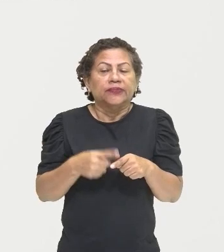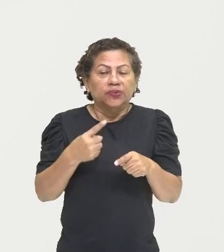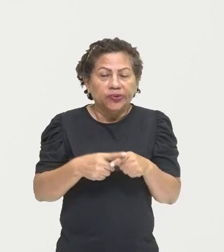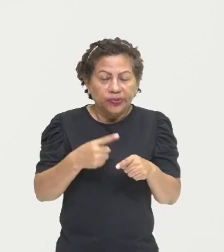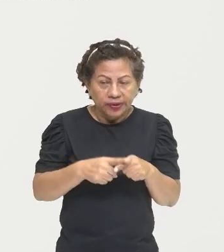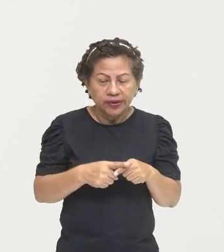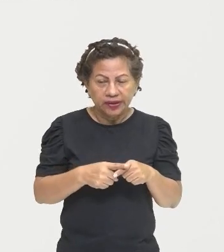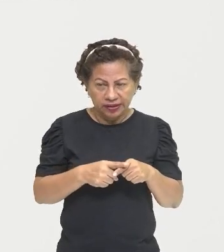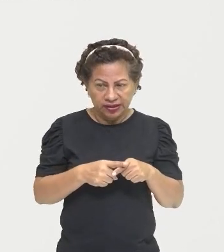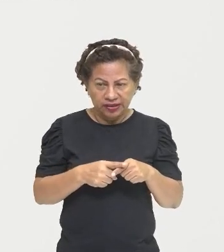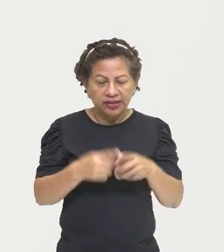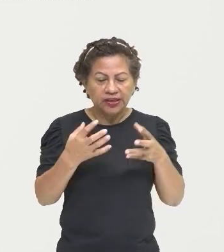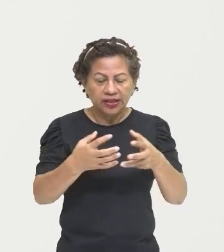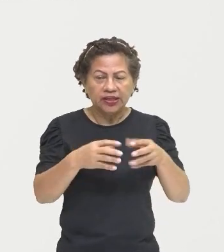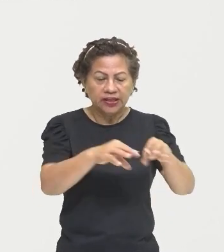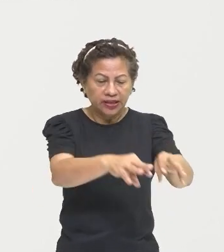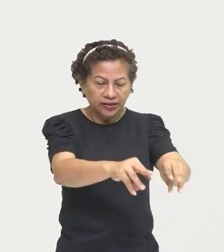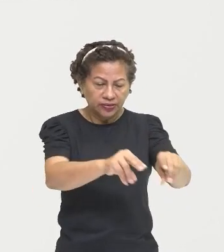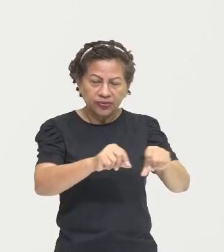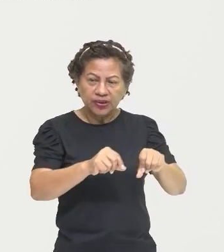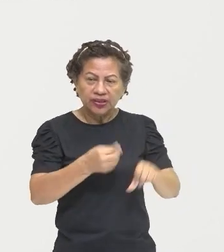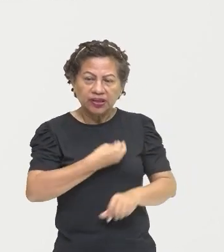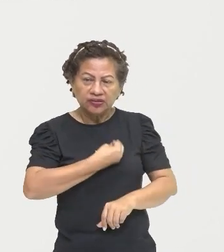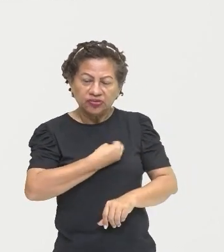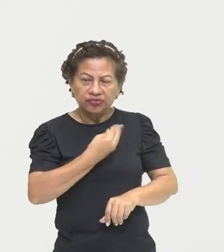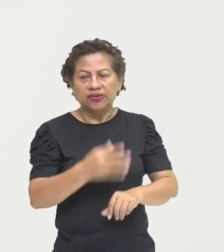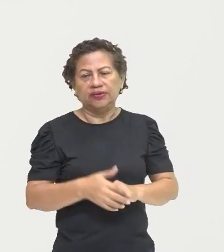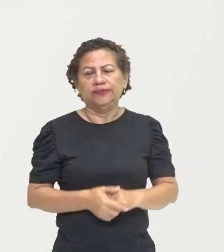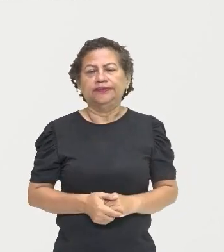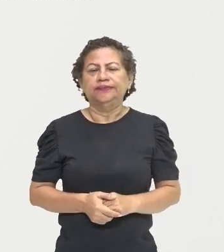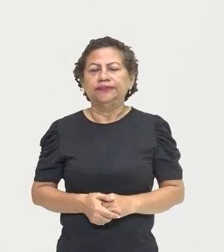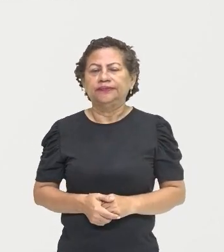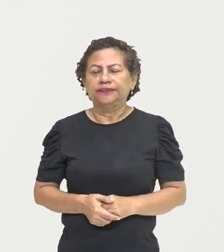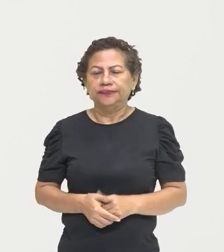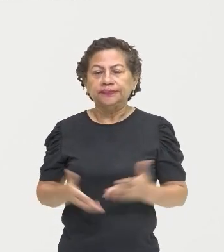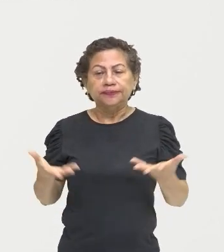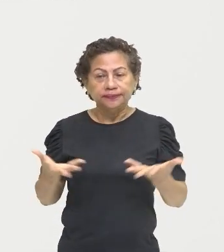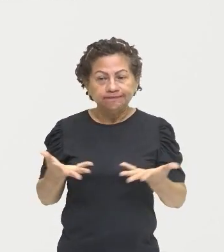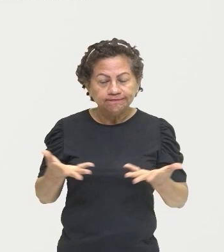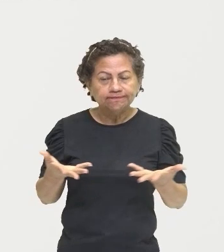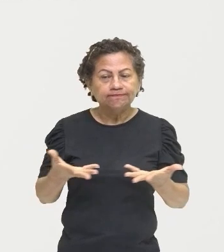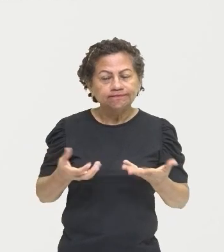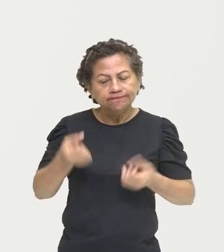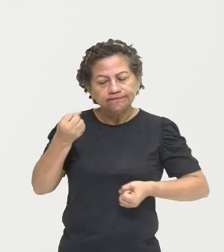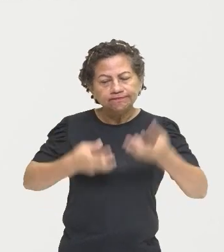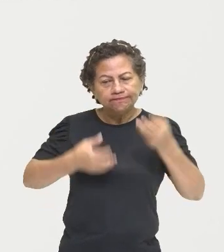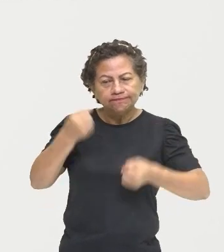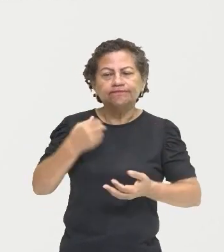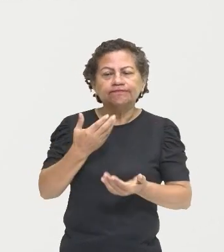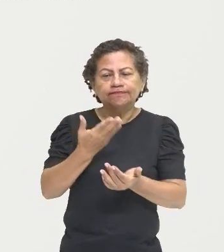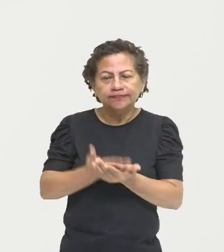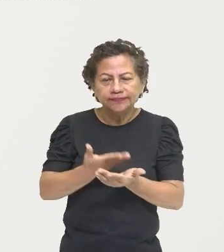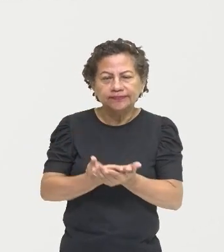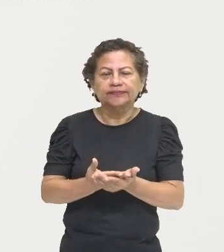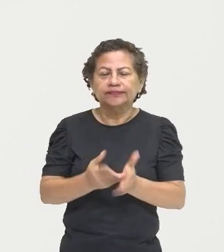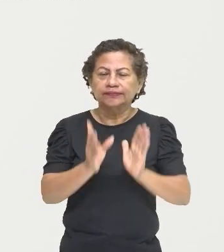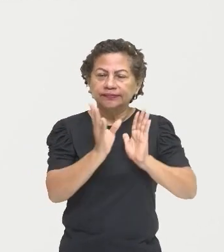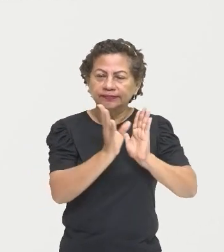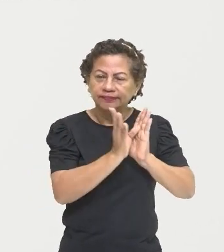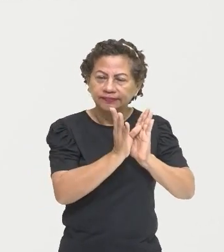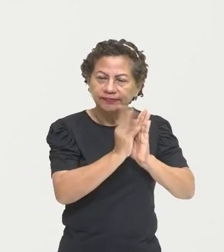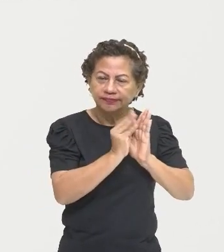terra, da luta pela sua própria sobrevivência. Chegamos agora em um outro momento da aula. É